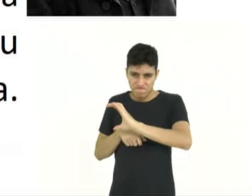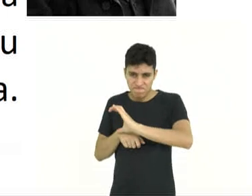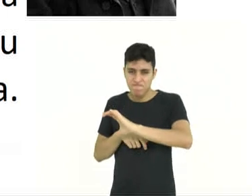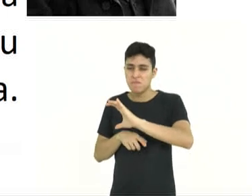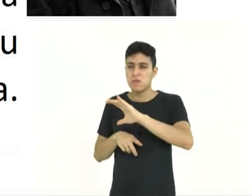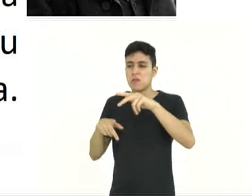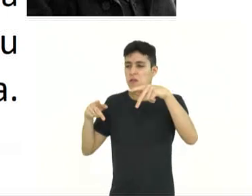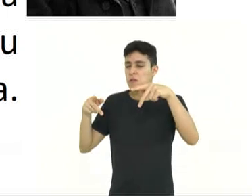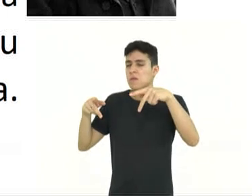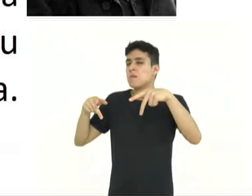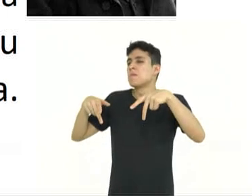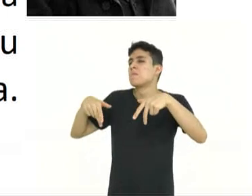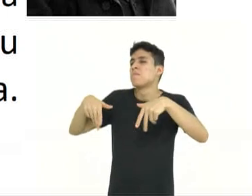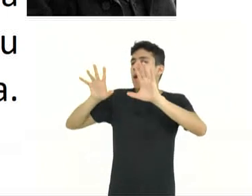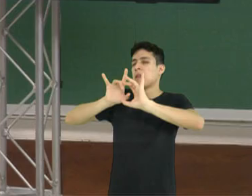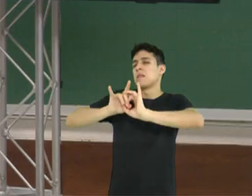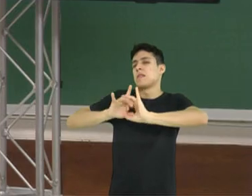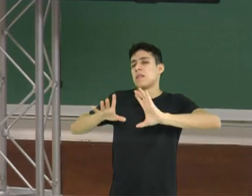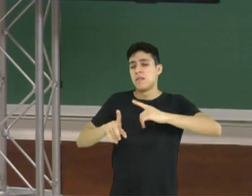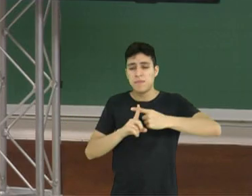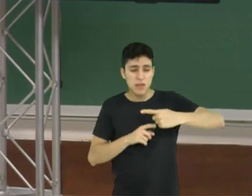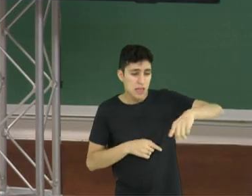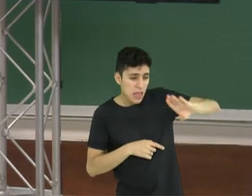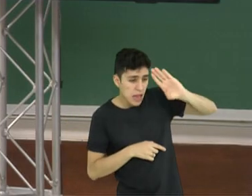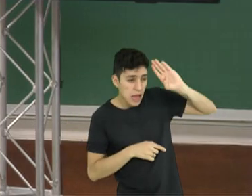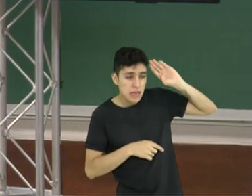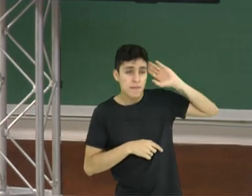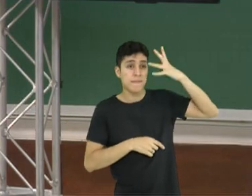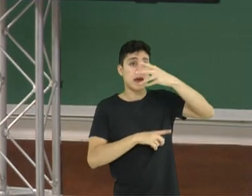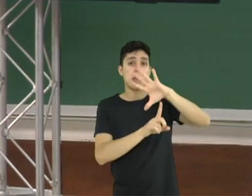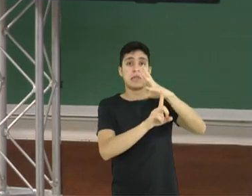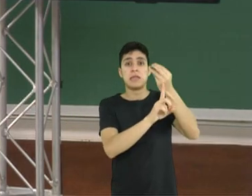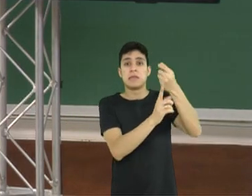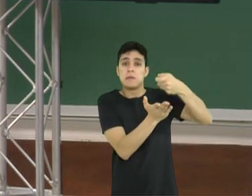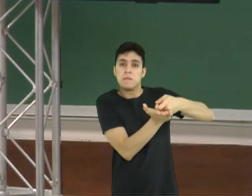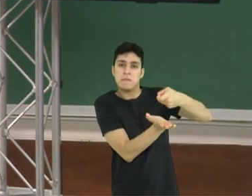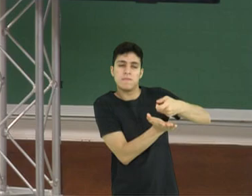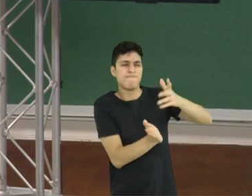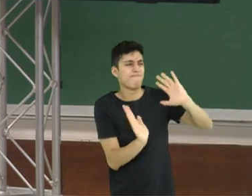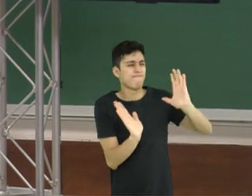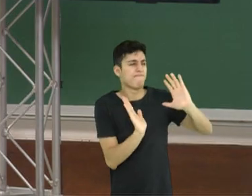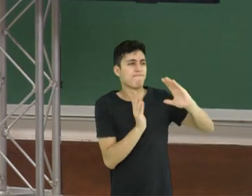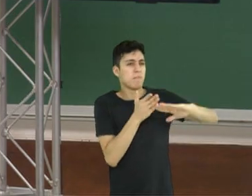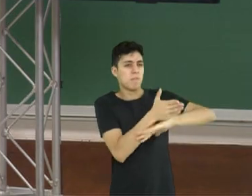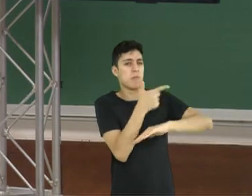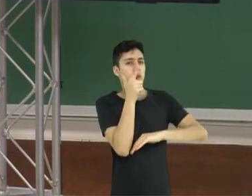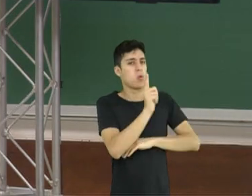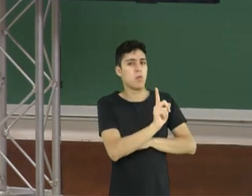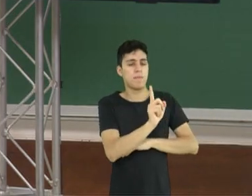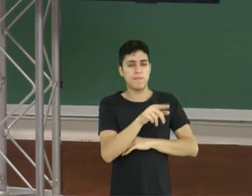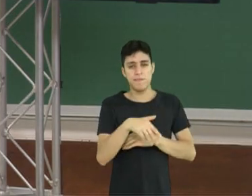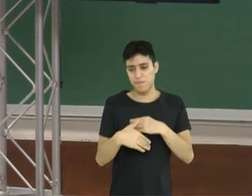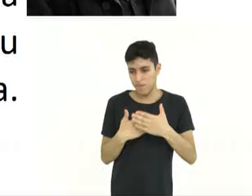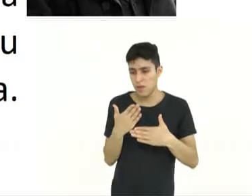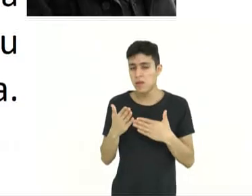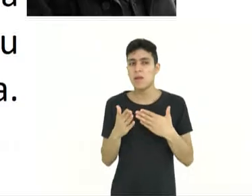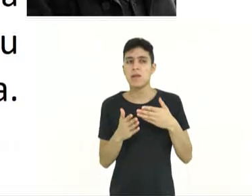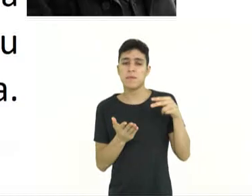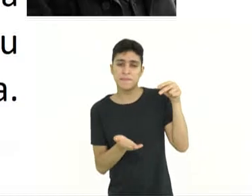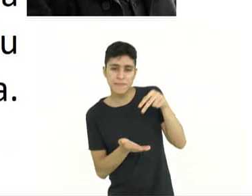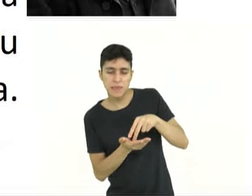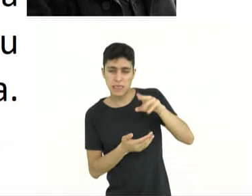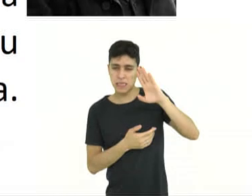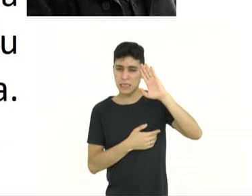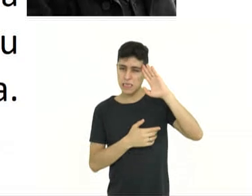a escola de costura mais livre porque na academia de belas-artes era uma coisa mais segura rosa e ele não conseguiu entrar você viu na guerra